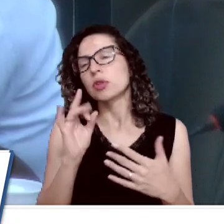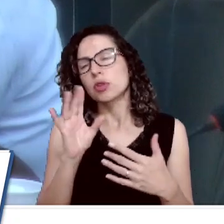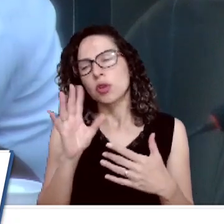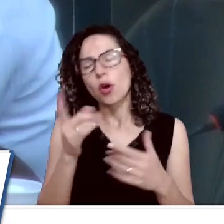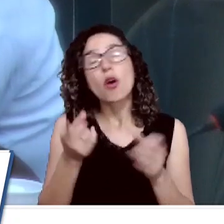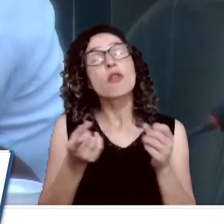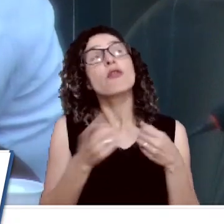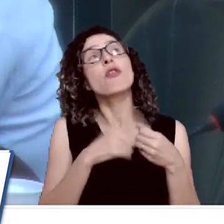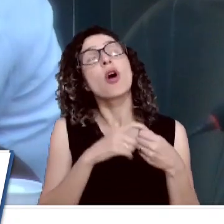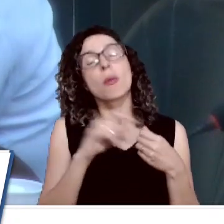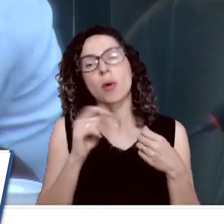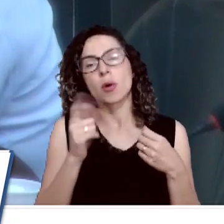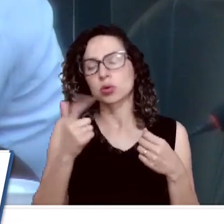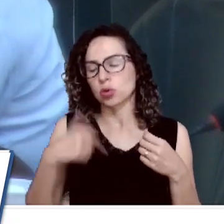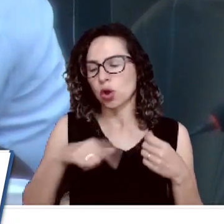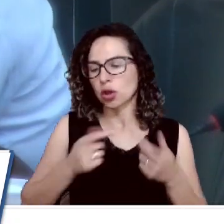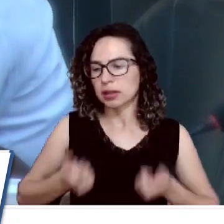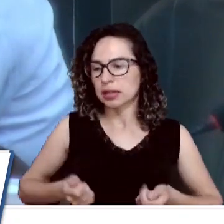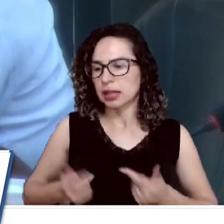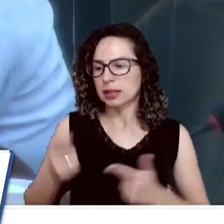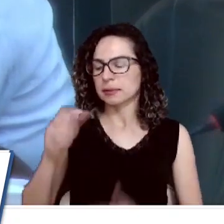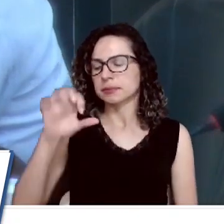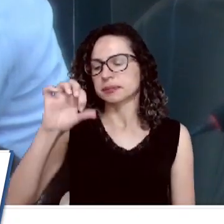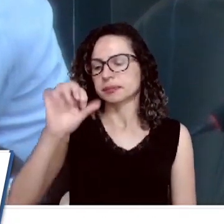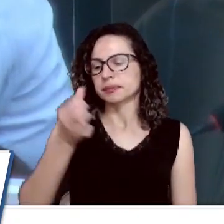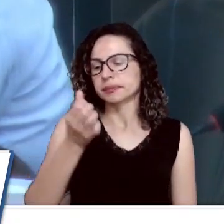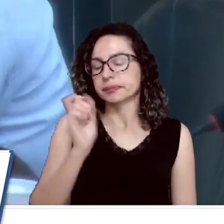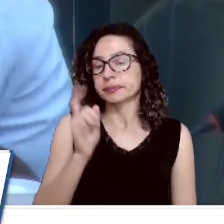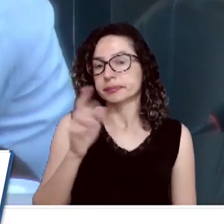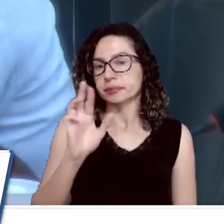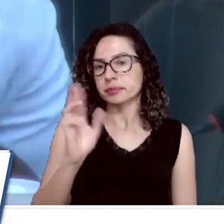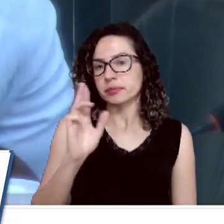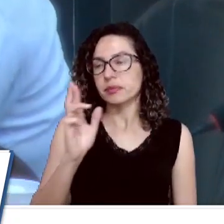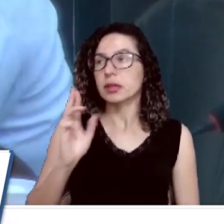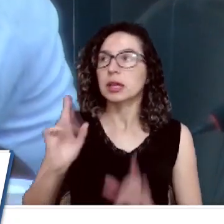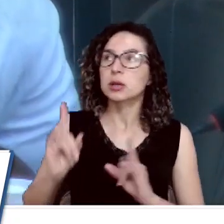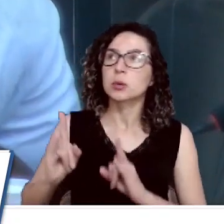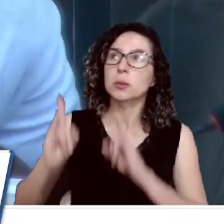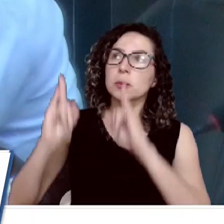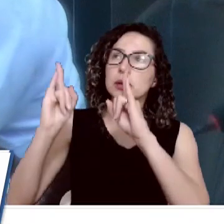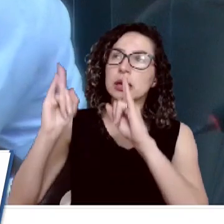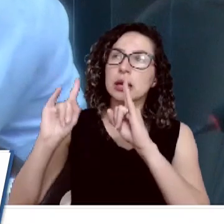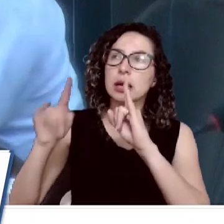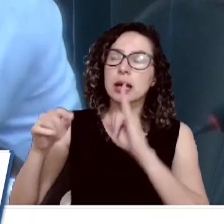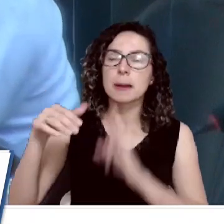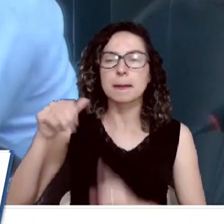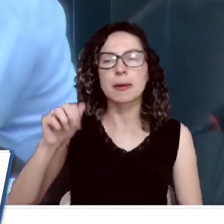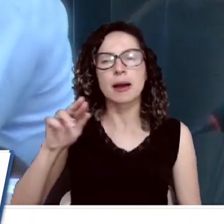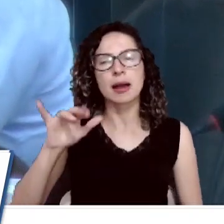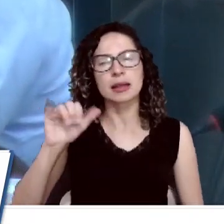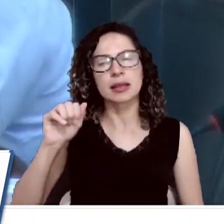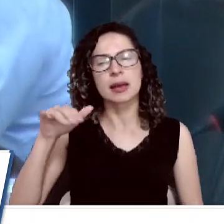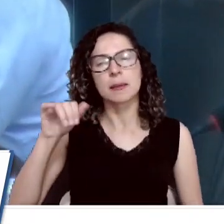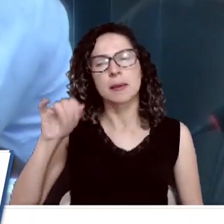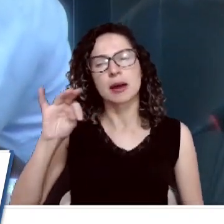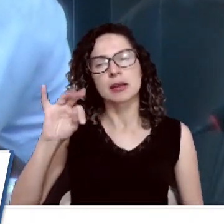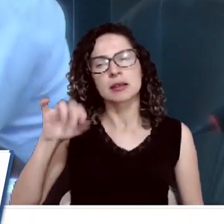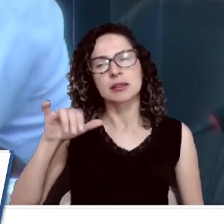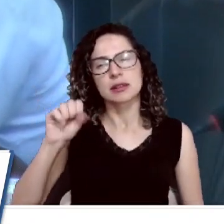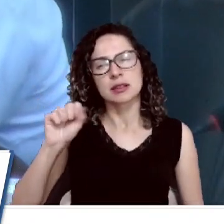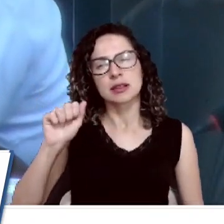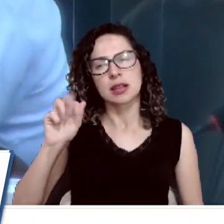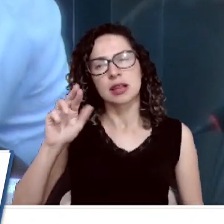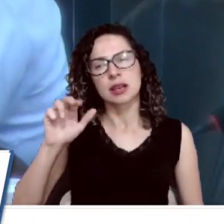Nós gastamos R$ 96 mil naquele prédio que fica na Maria Martins Araújo com Ademar Polo